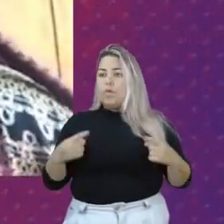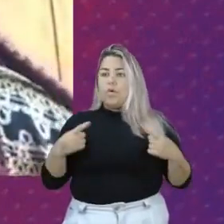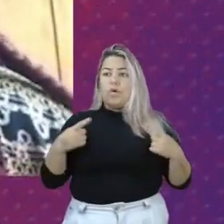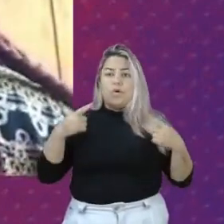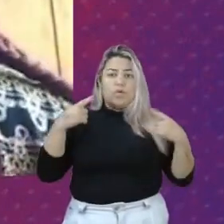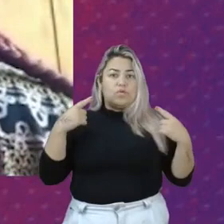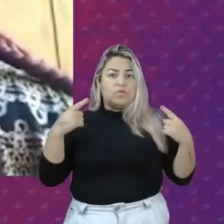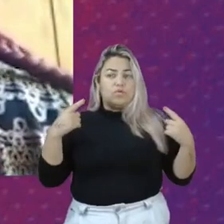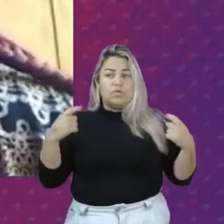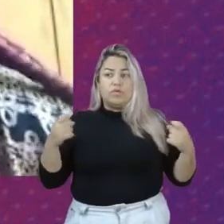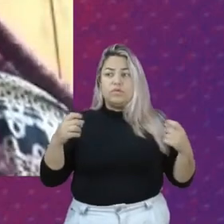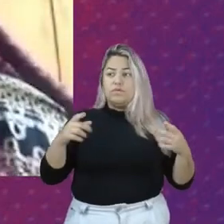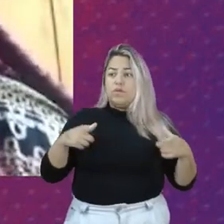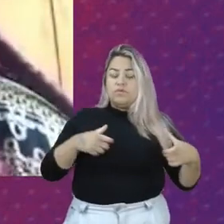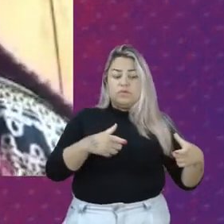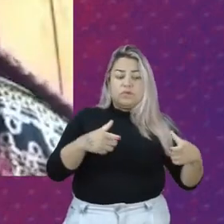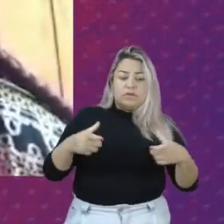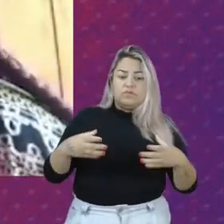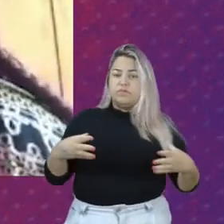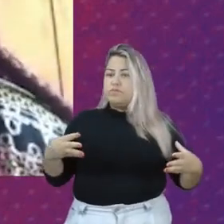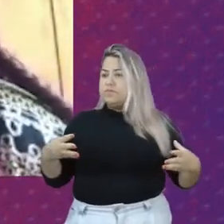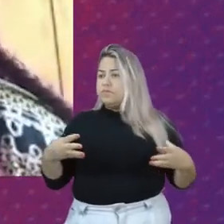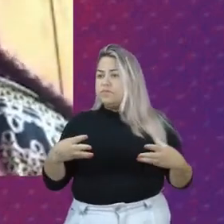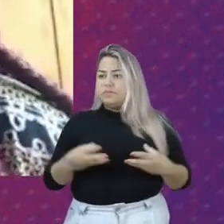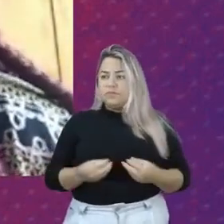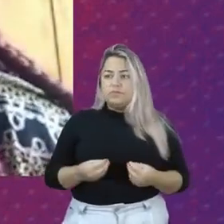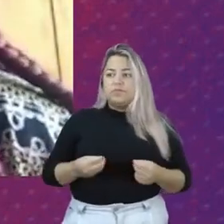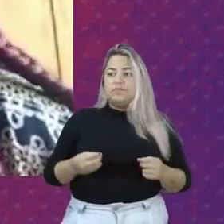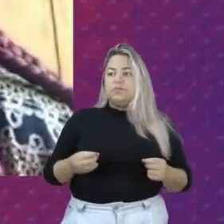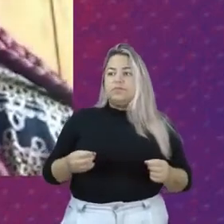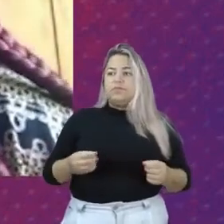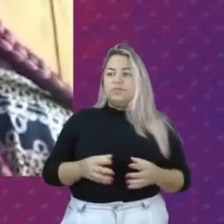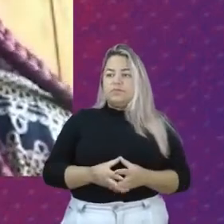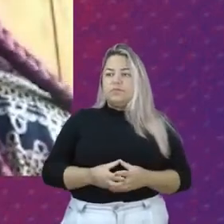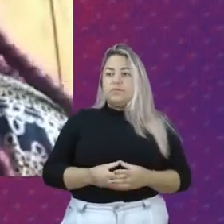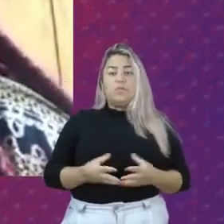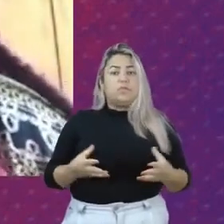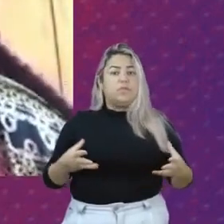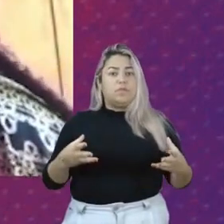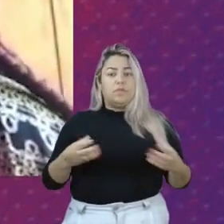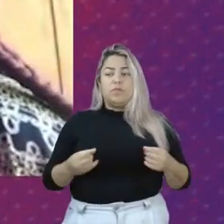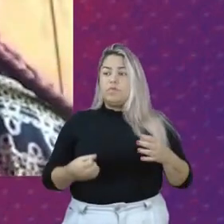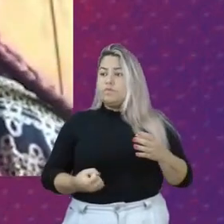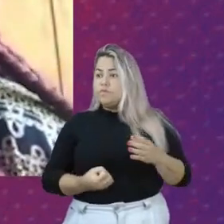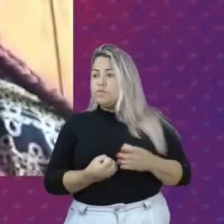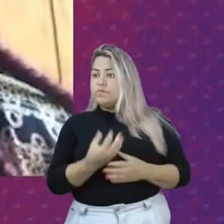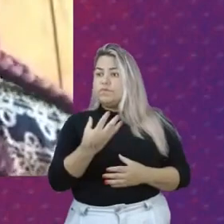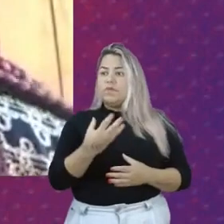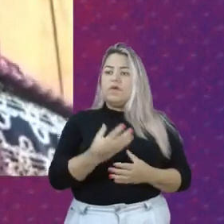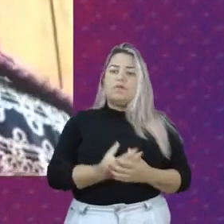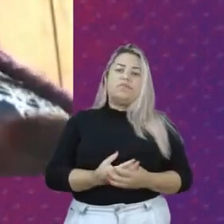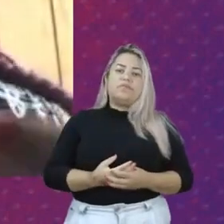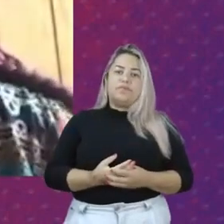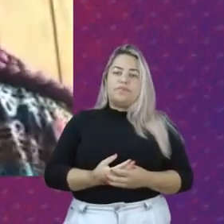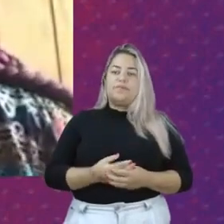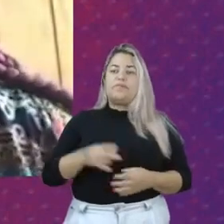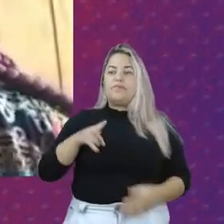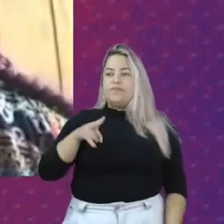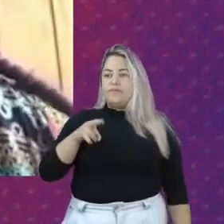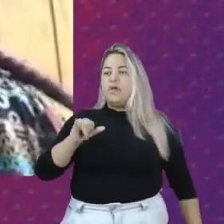é um espaço de muita potência, de muita criatividade, que